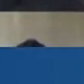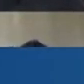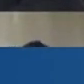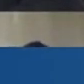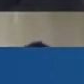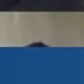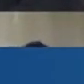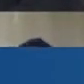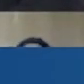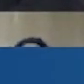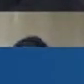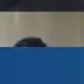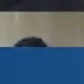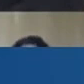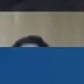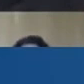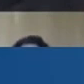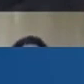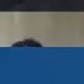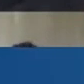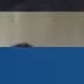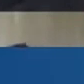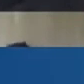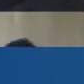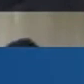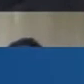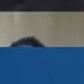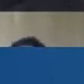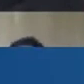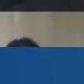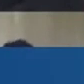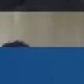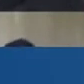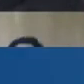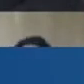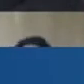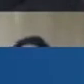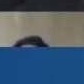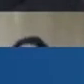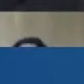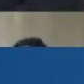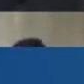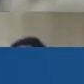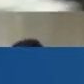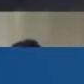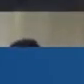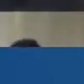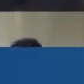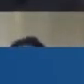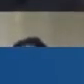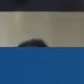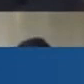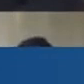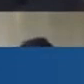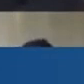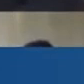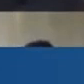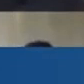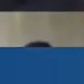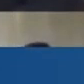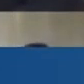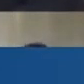confirmação de tudo que aconteceu na execução do crime. Então, certos aspectos,